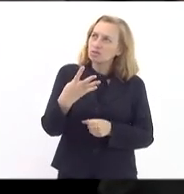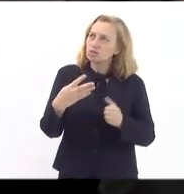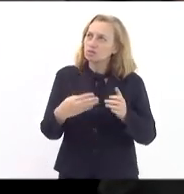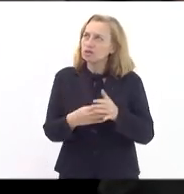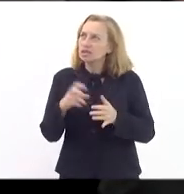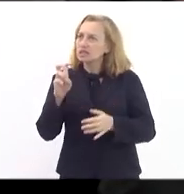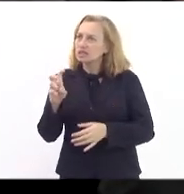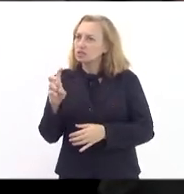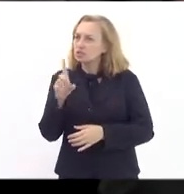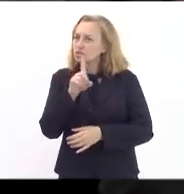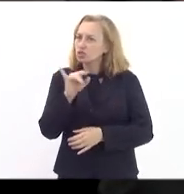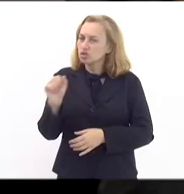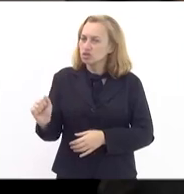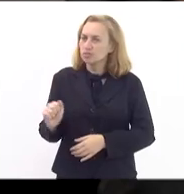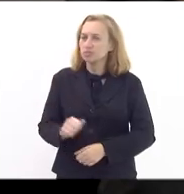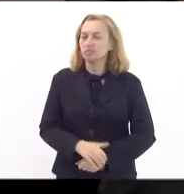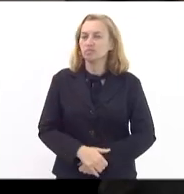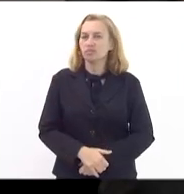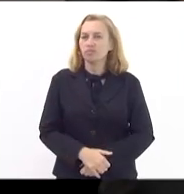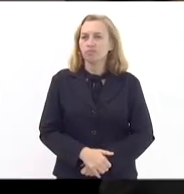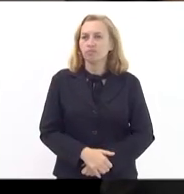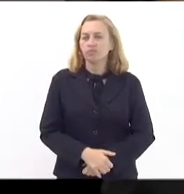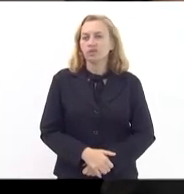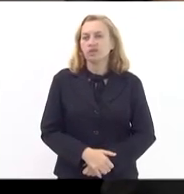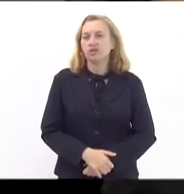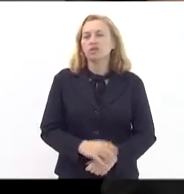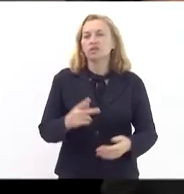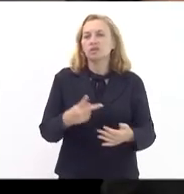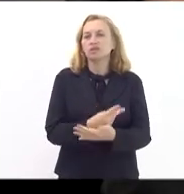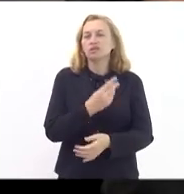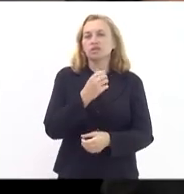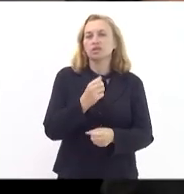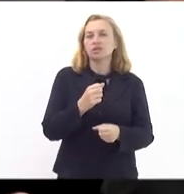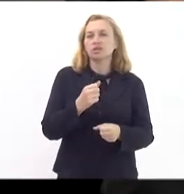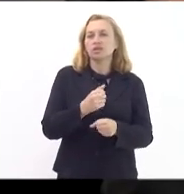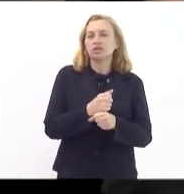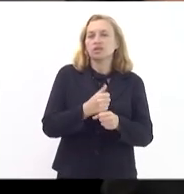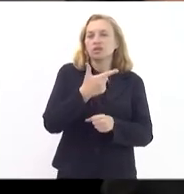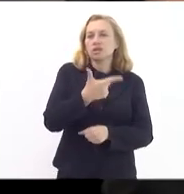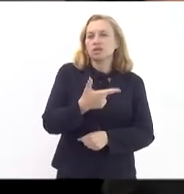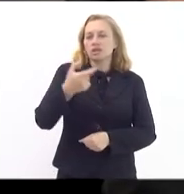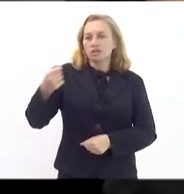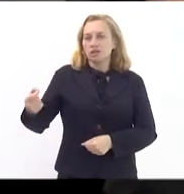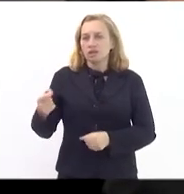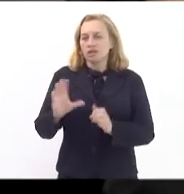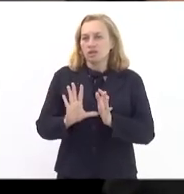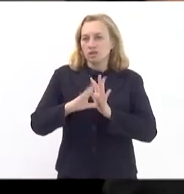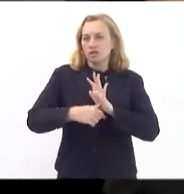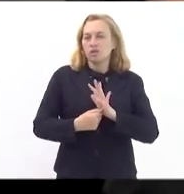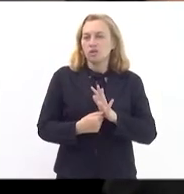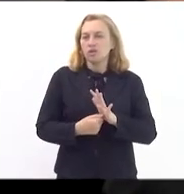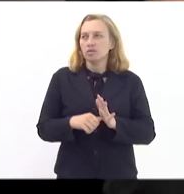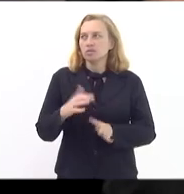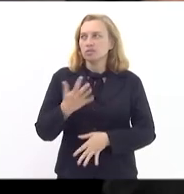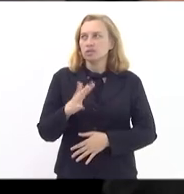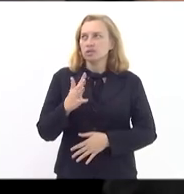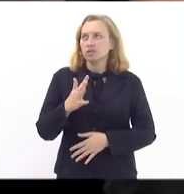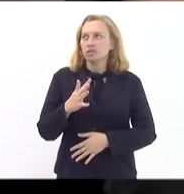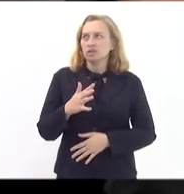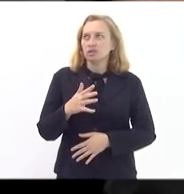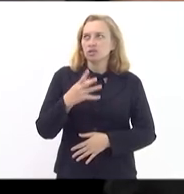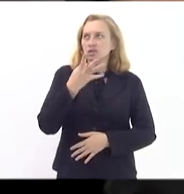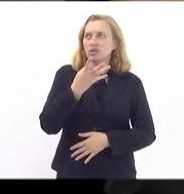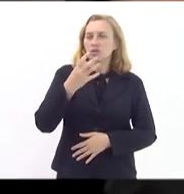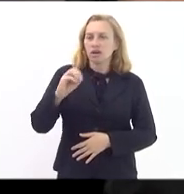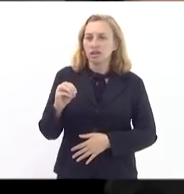dia e as ocorrências em 2020 ocorrência de furto elas estavam numa média mensal de